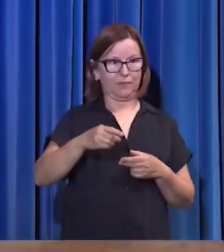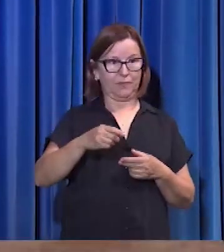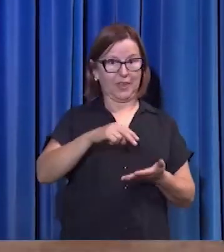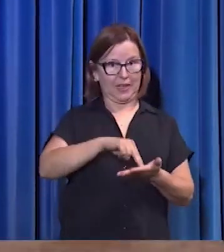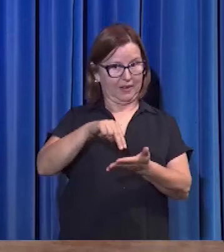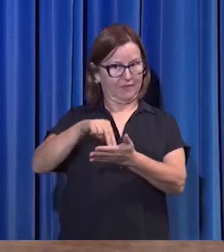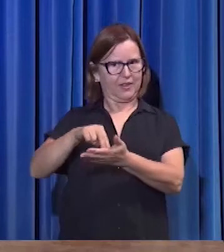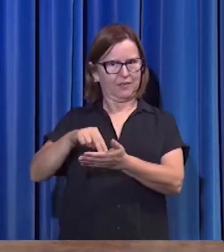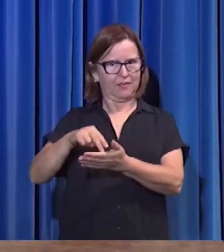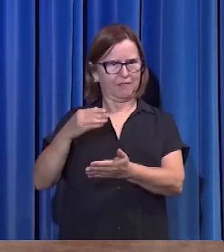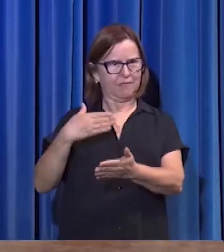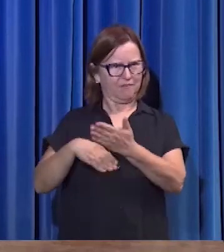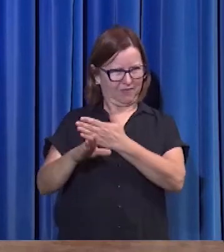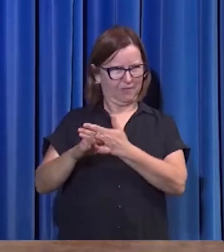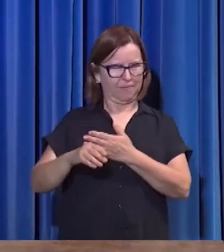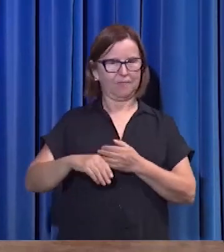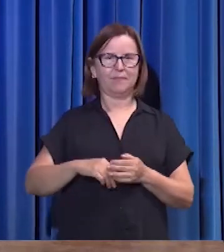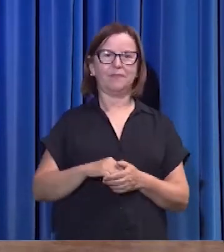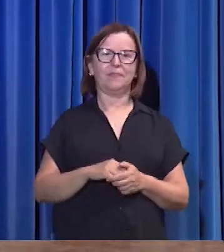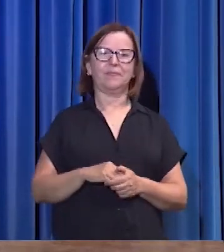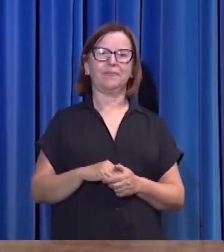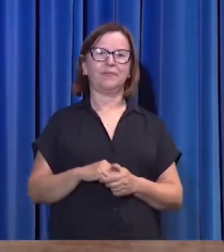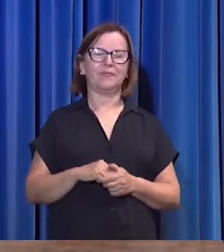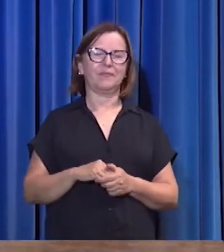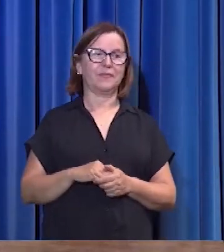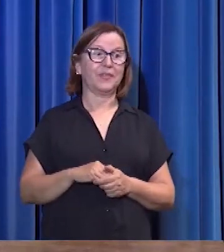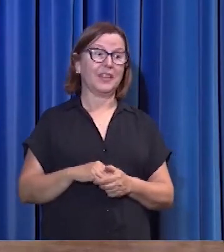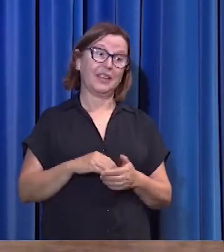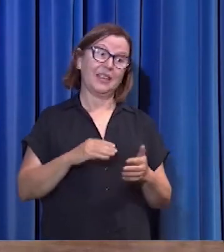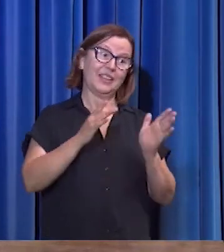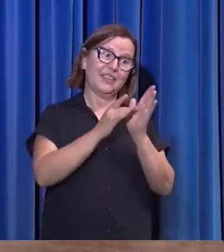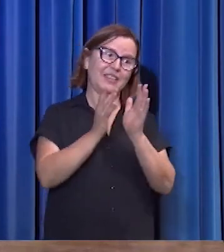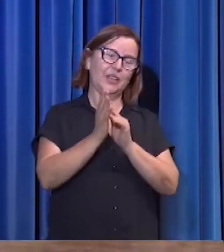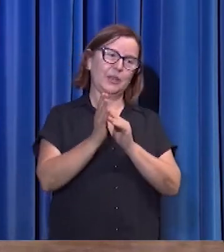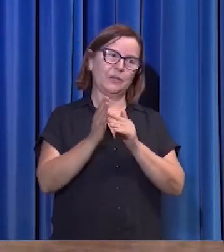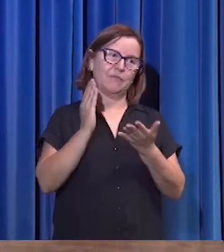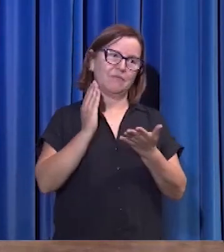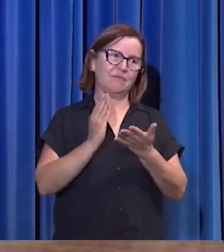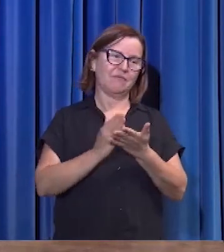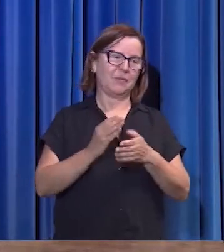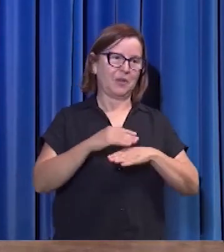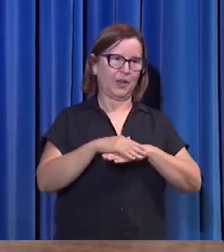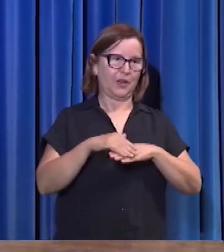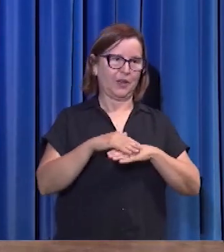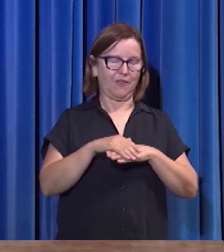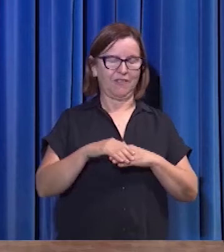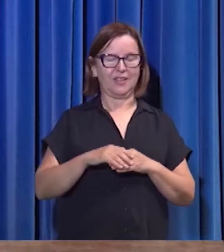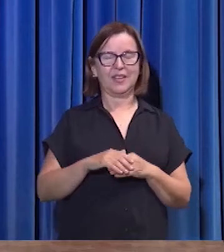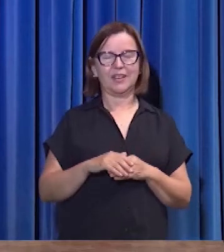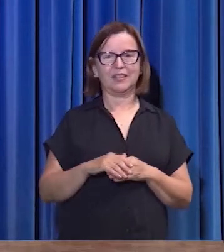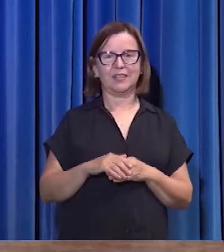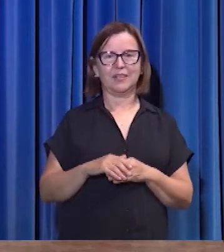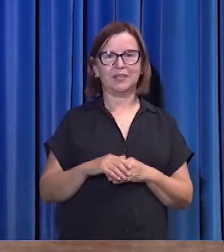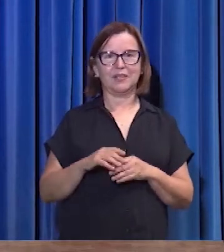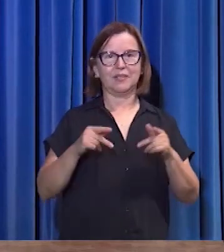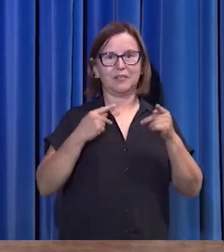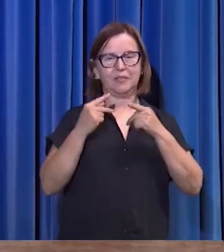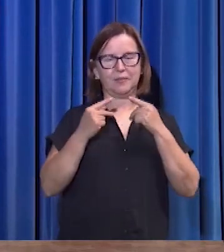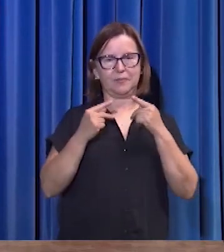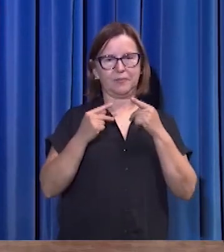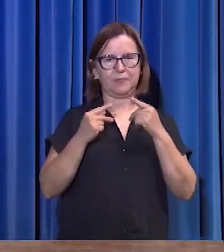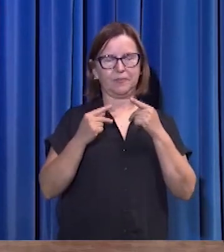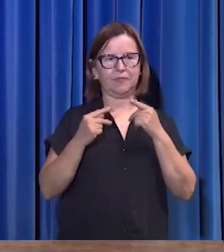Jesus agora termina aquela conversa na mesa, dizendo o seguinte, eu